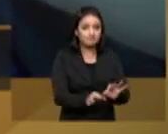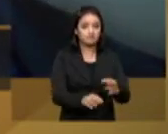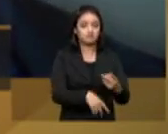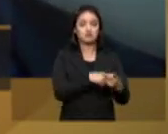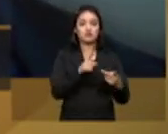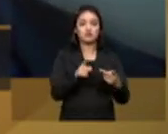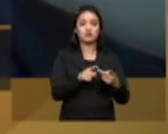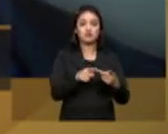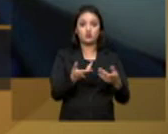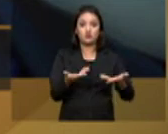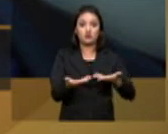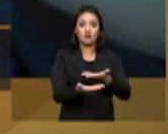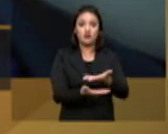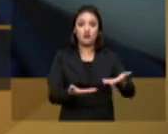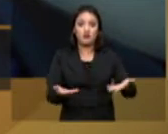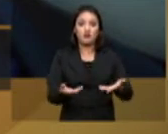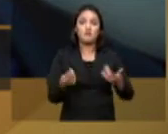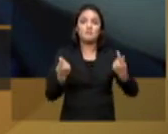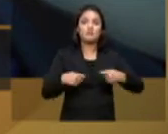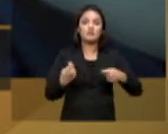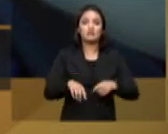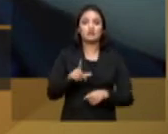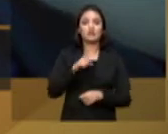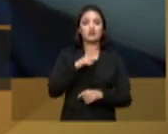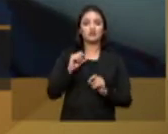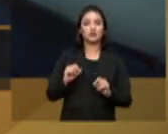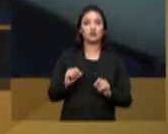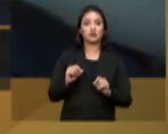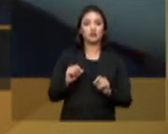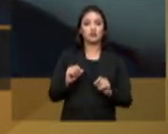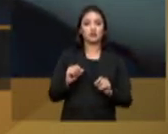deve dar-se em termos de subordinação,